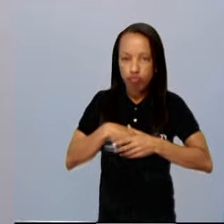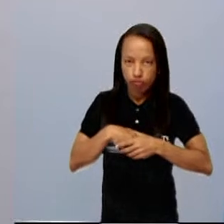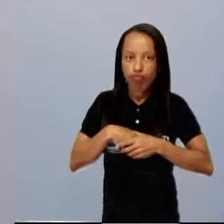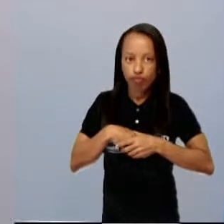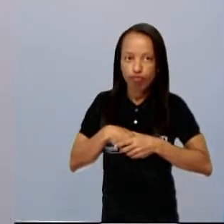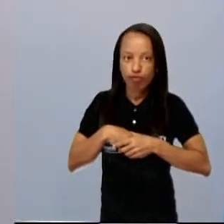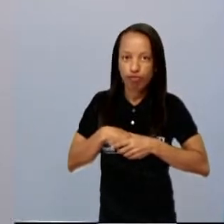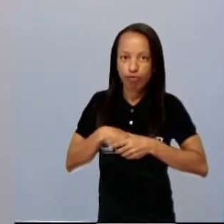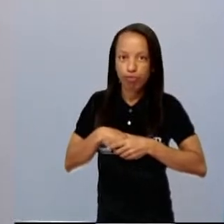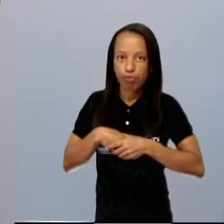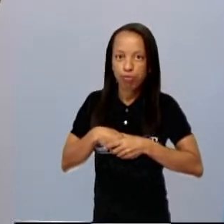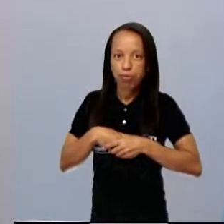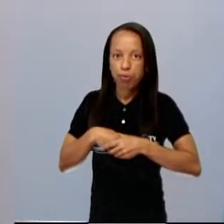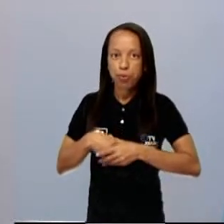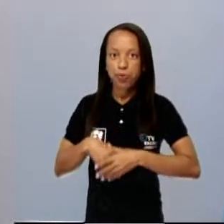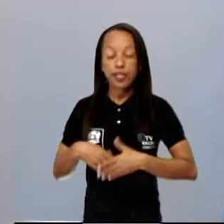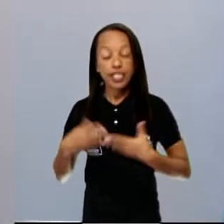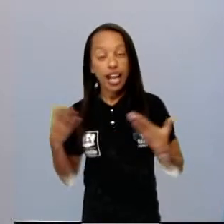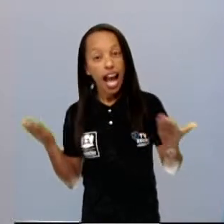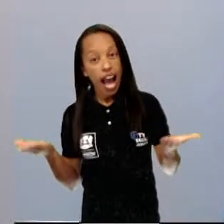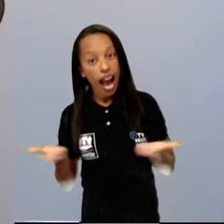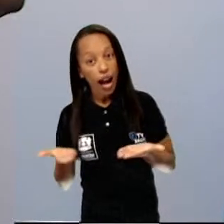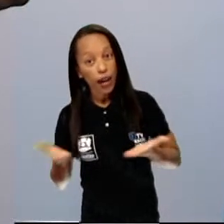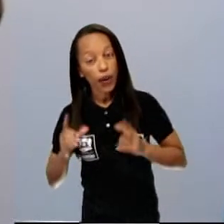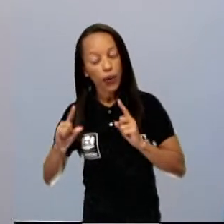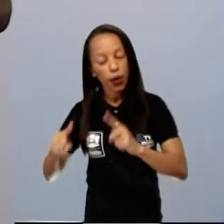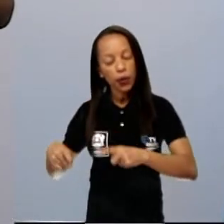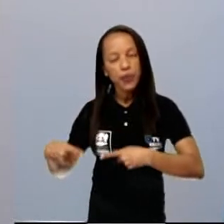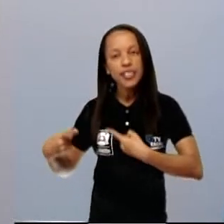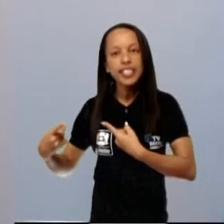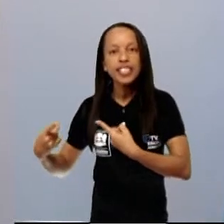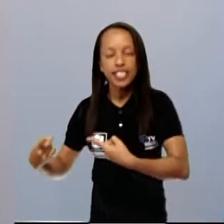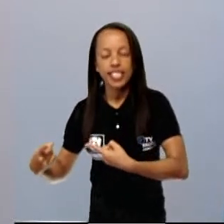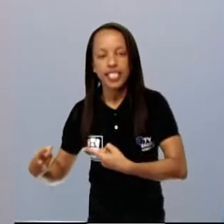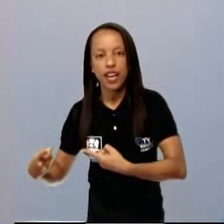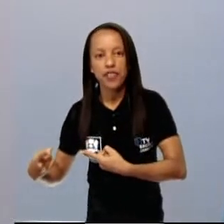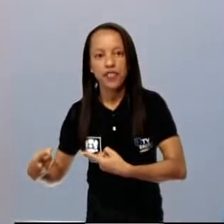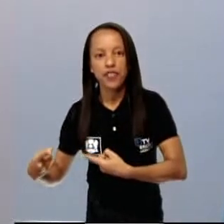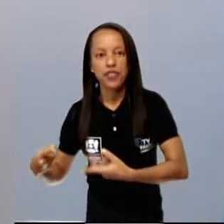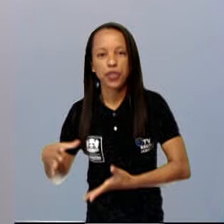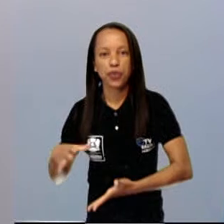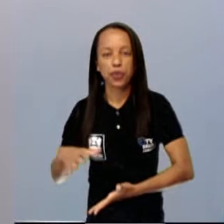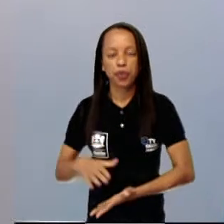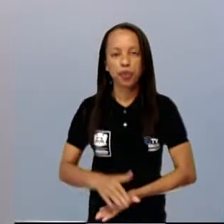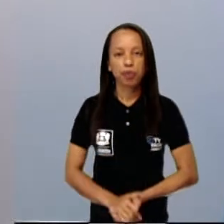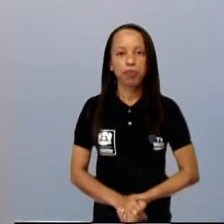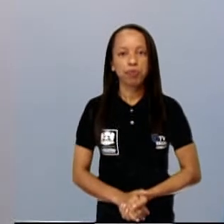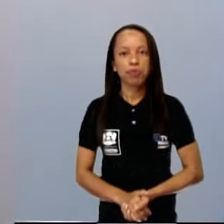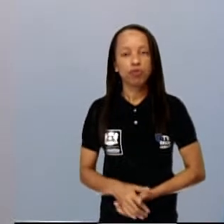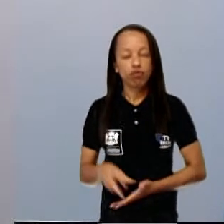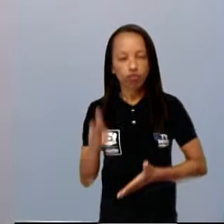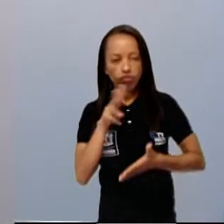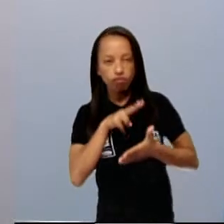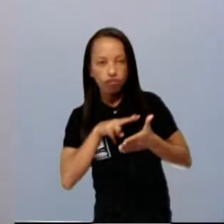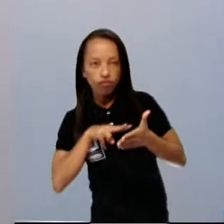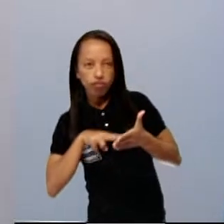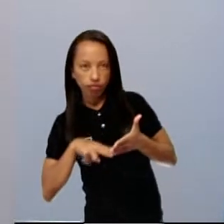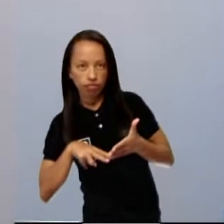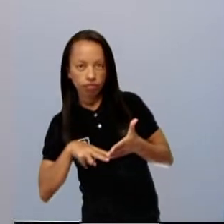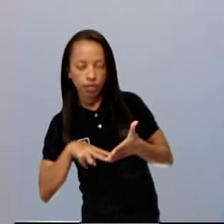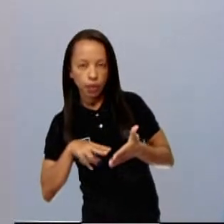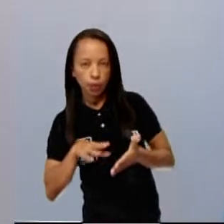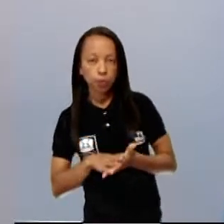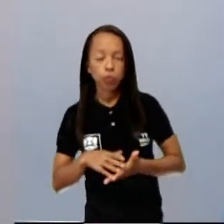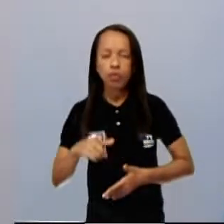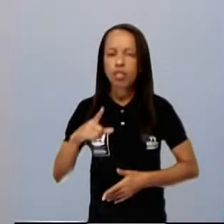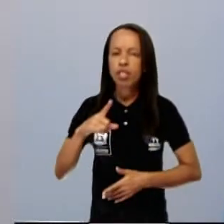vocês, nesse momento, com o nosso desafio, tá certo? Vamos dar uma lidinha nele para saber se você prestou bem atenção na aula. A gente